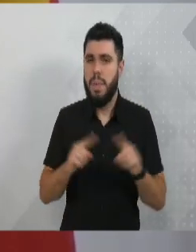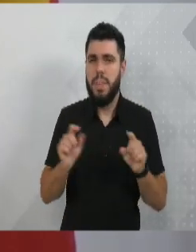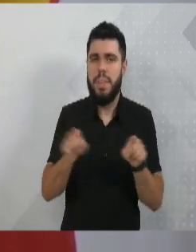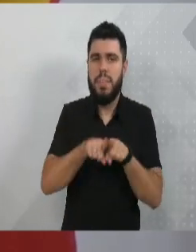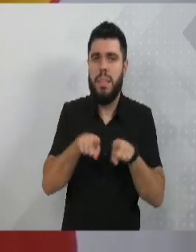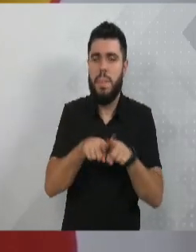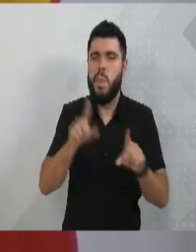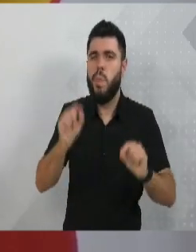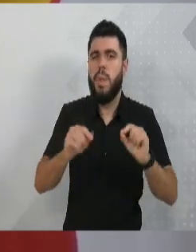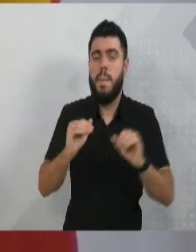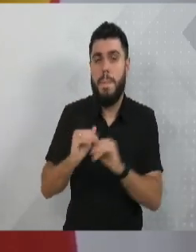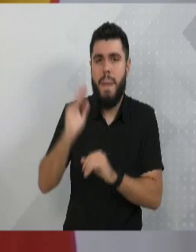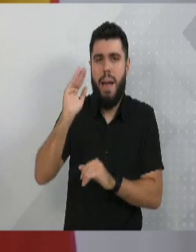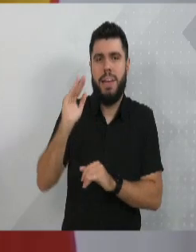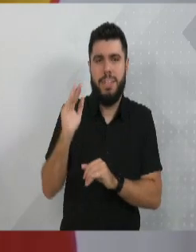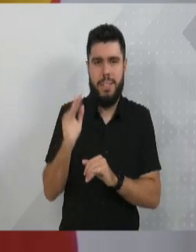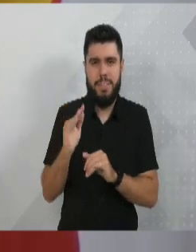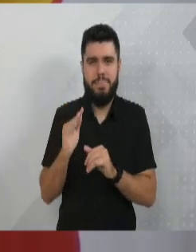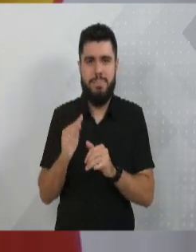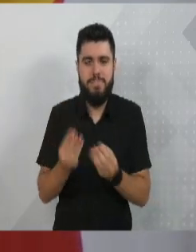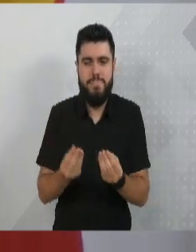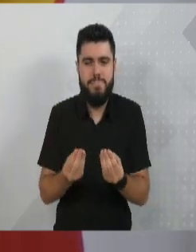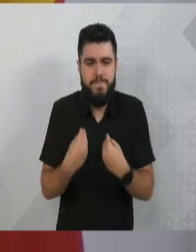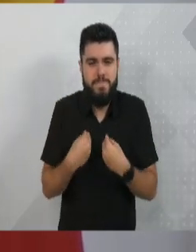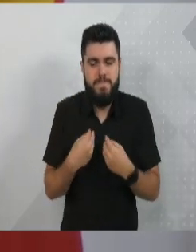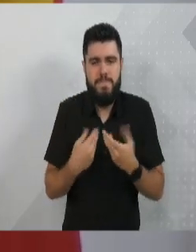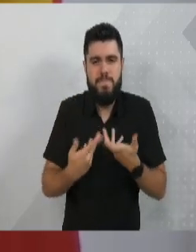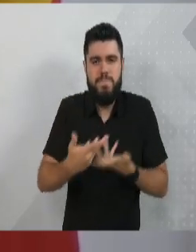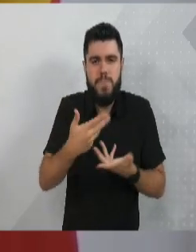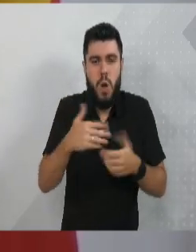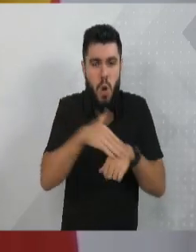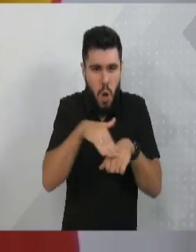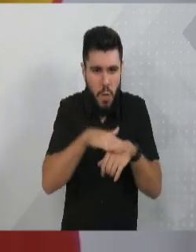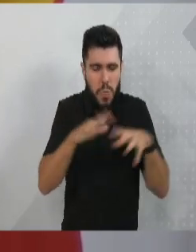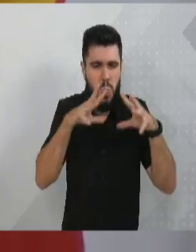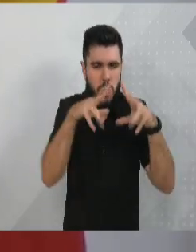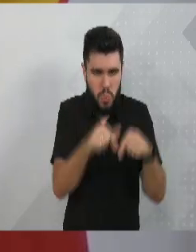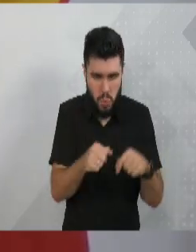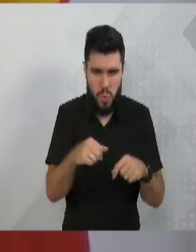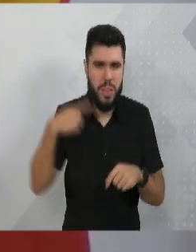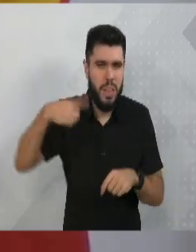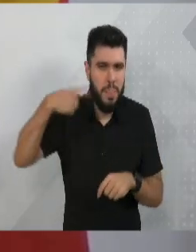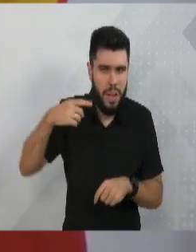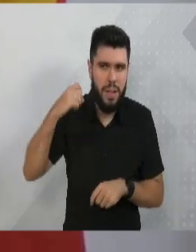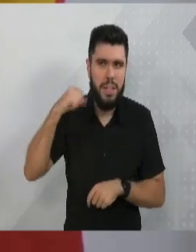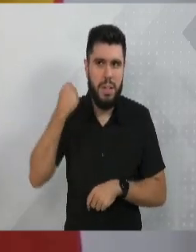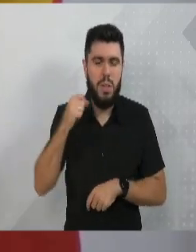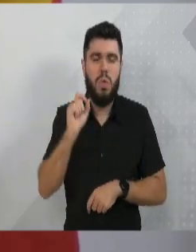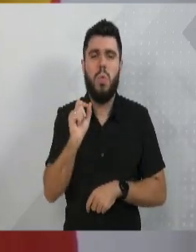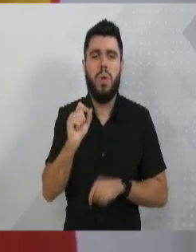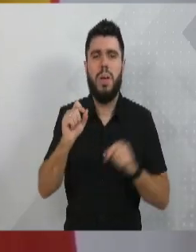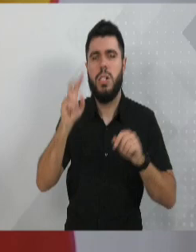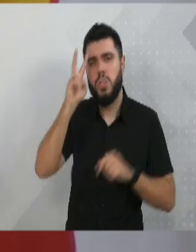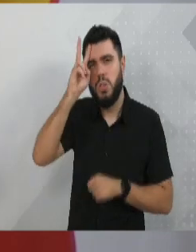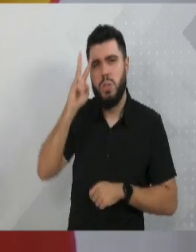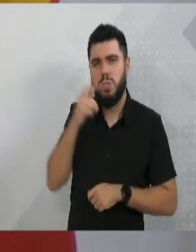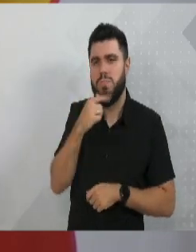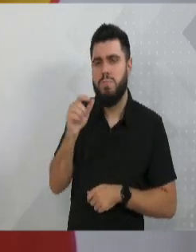na conversa com todos os nossos deputados e senadores foi a história de José boatê